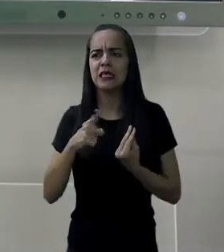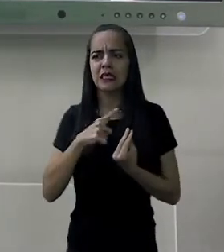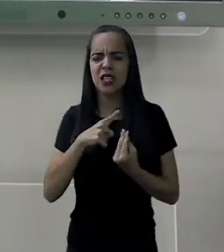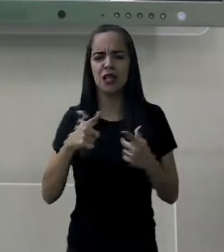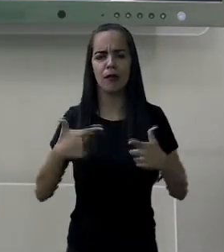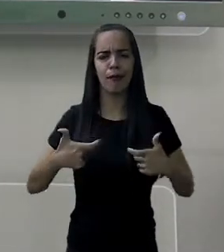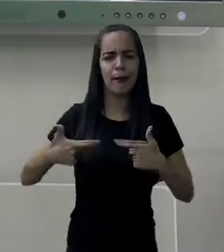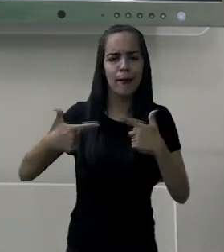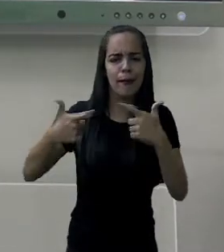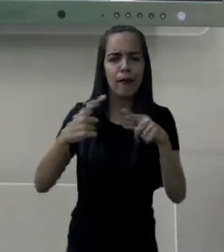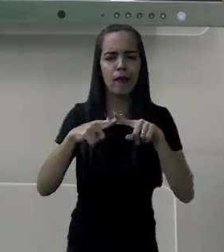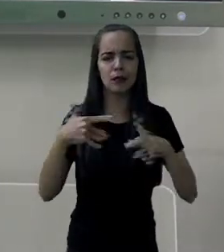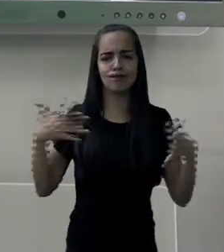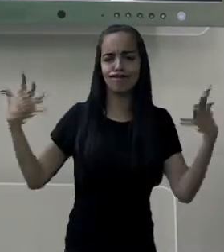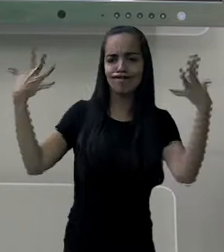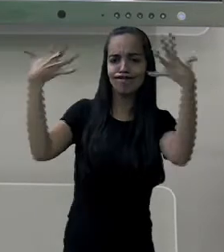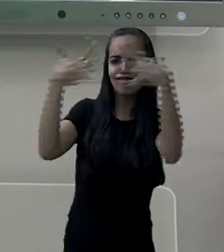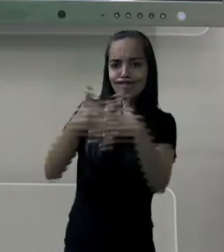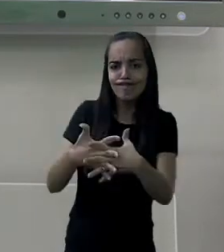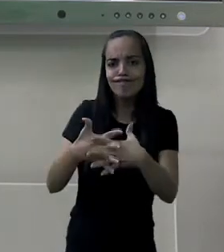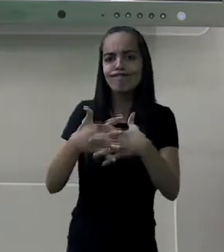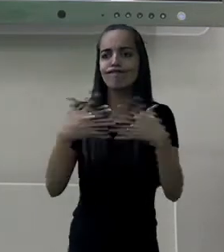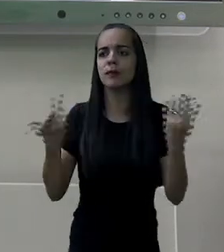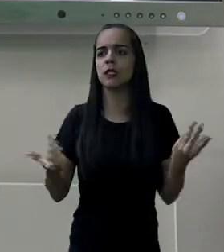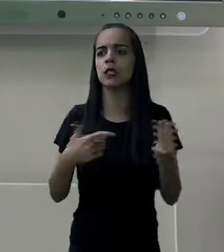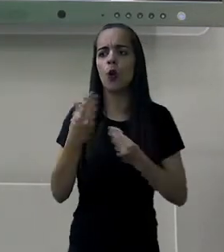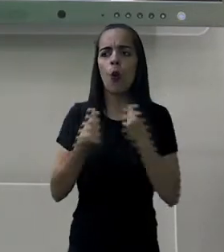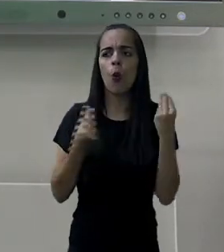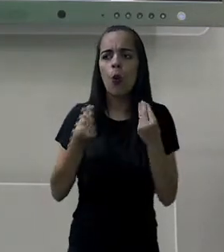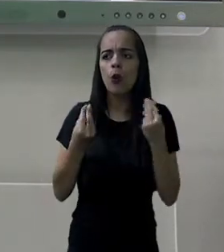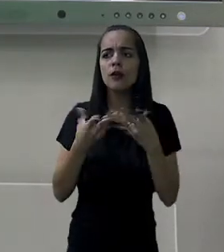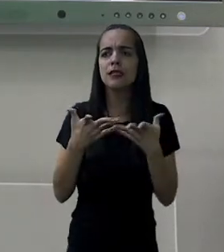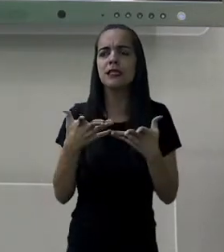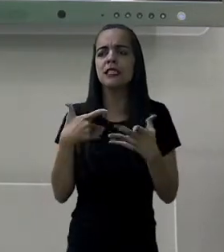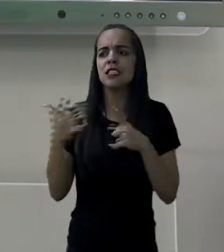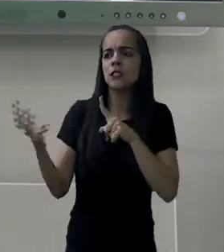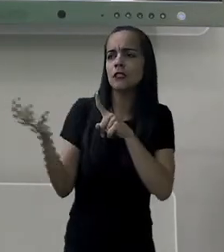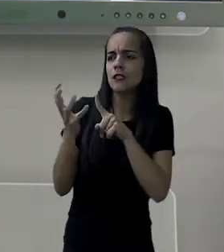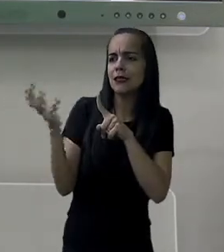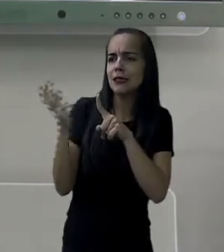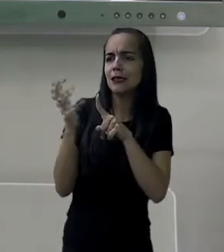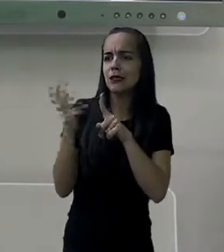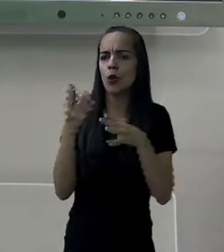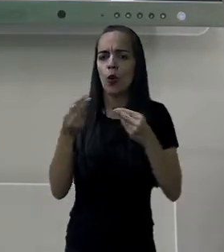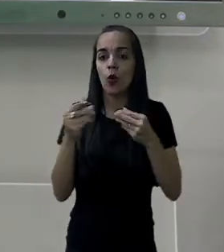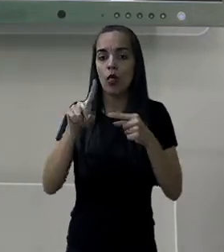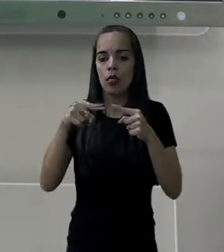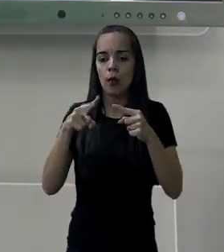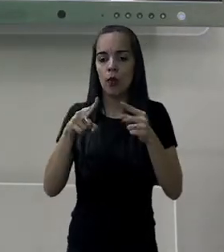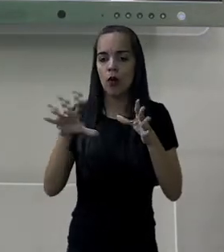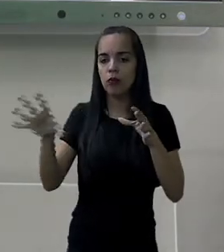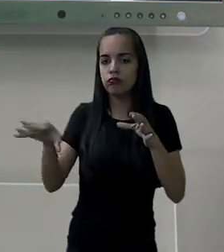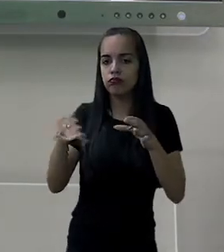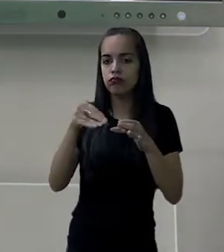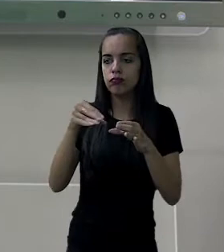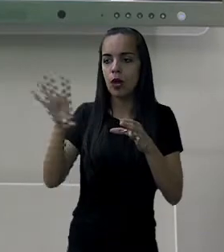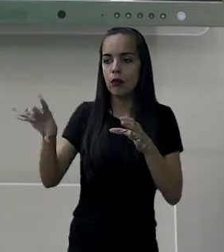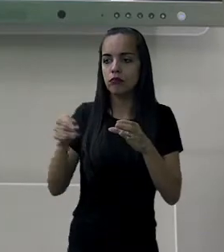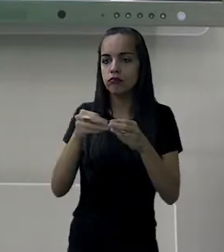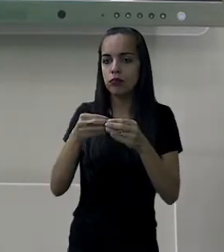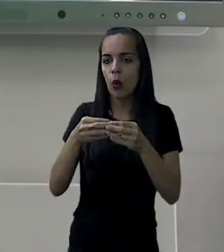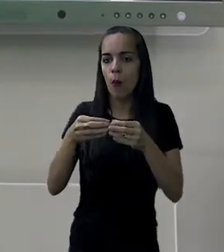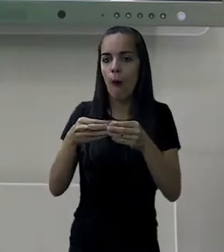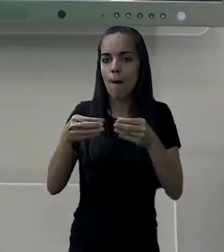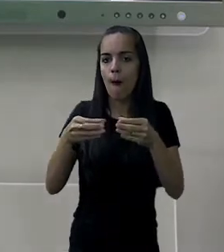vários conflitos, e esse bloco ele foi se formando ao